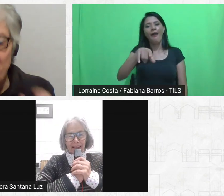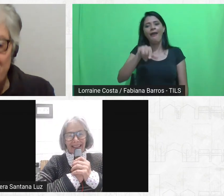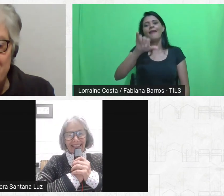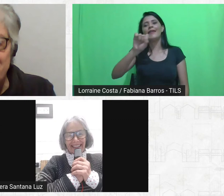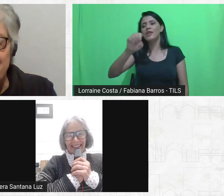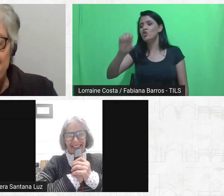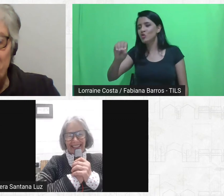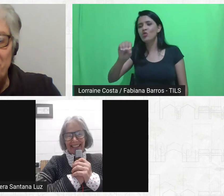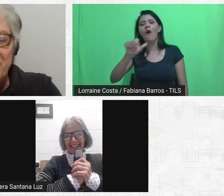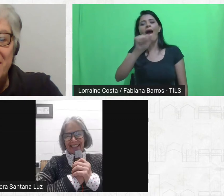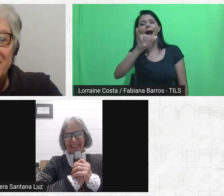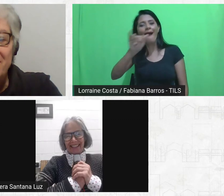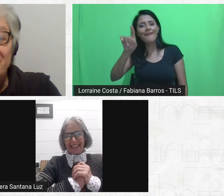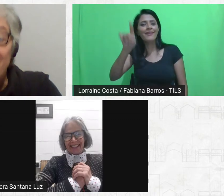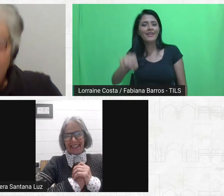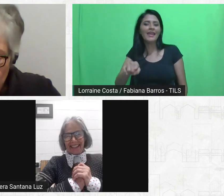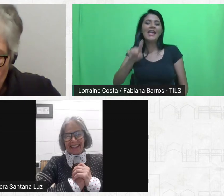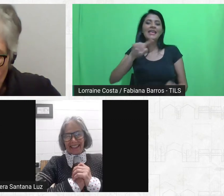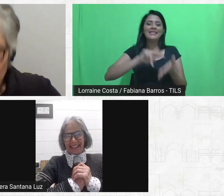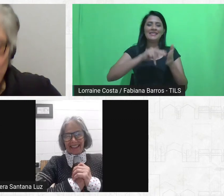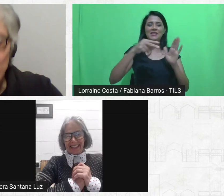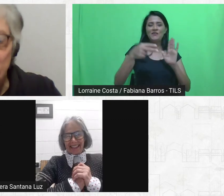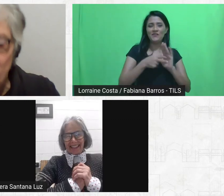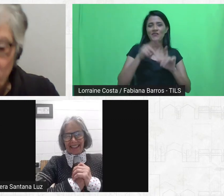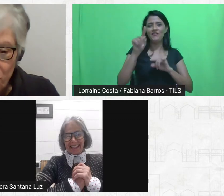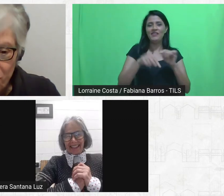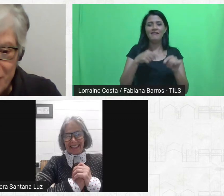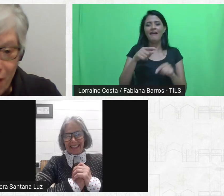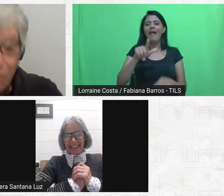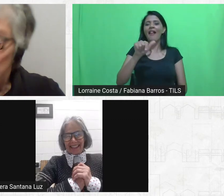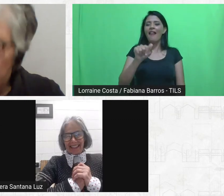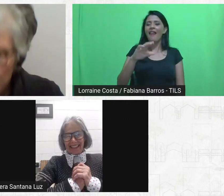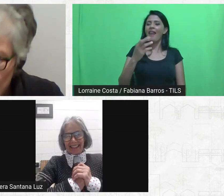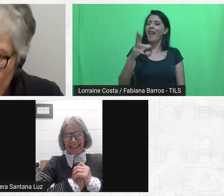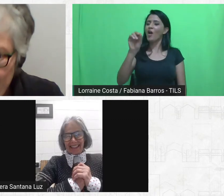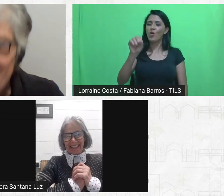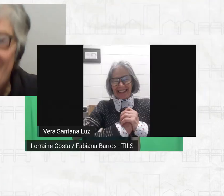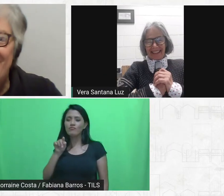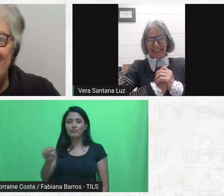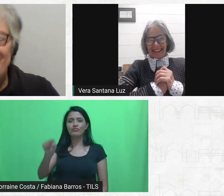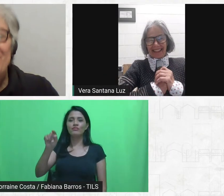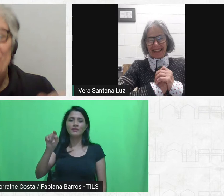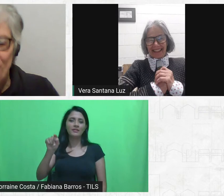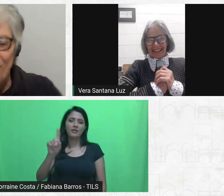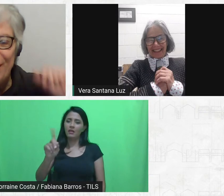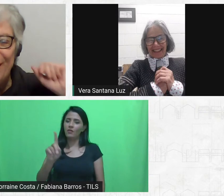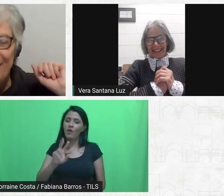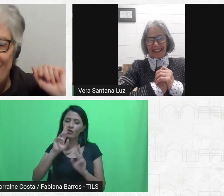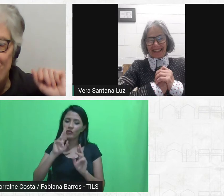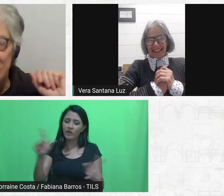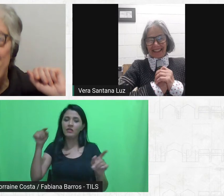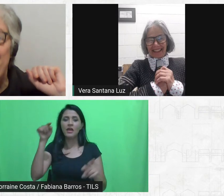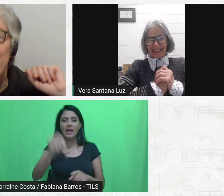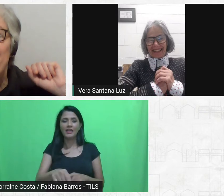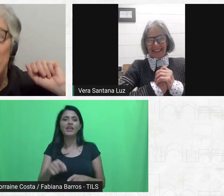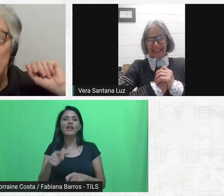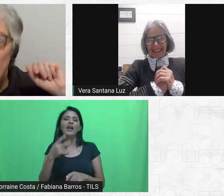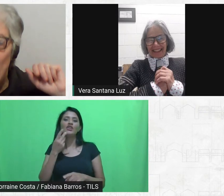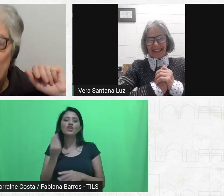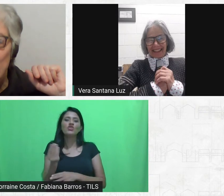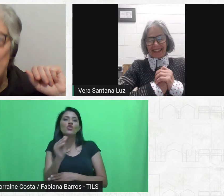porque é isso aí que significa que lacrou e botou um ponto final. e não é. Aqui a gente coloca um